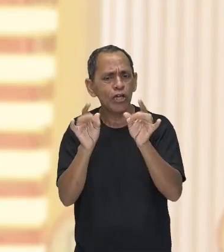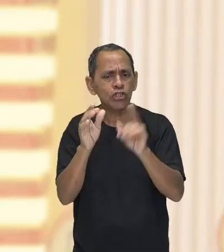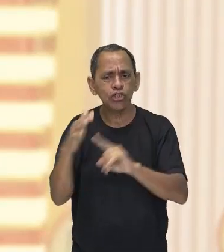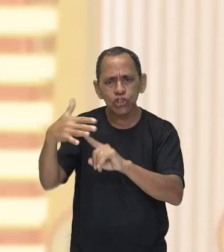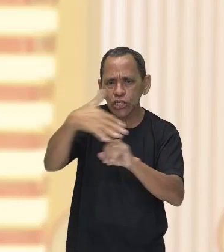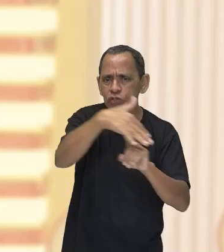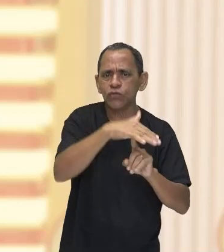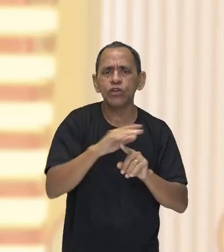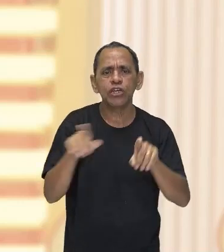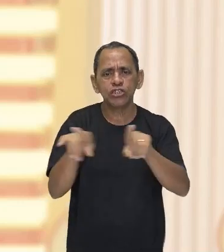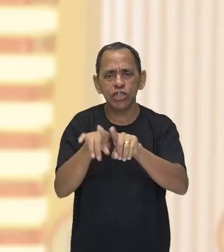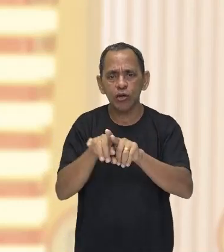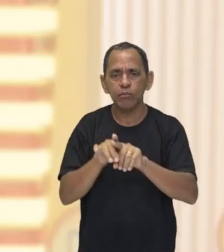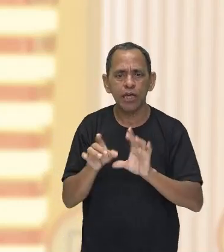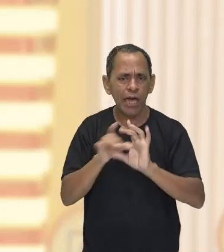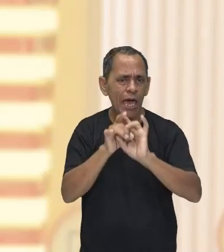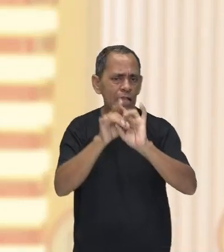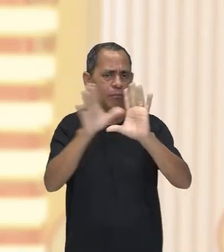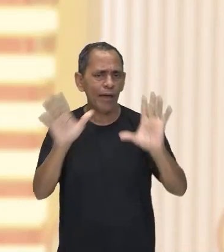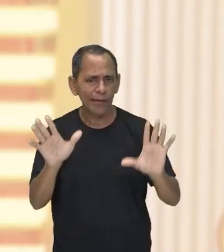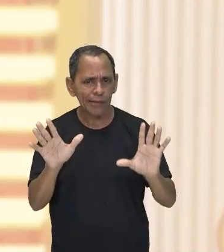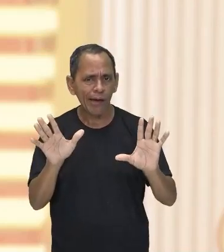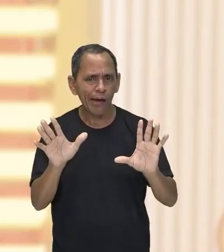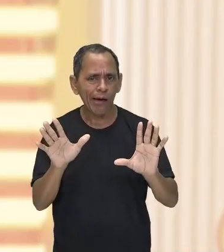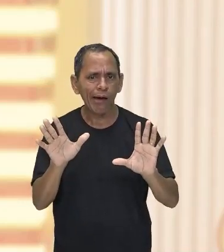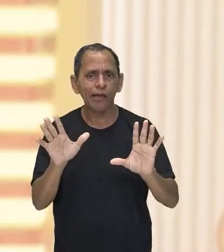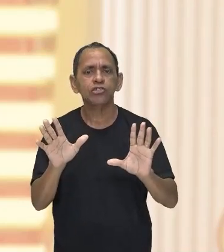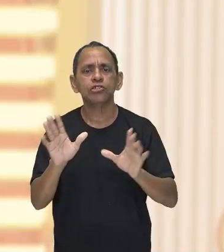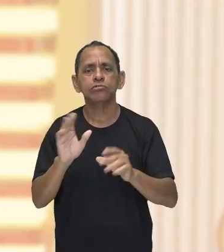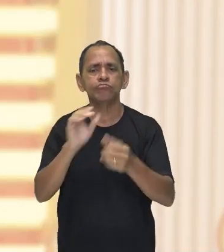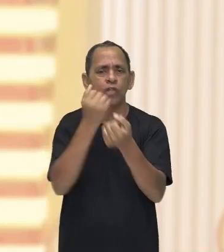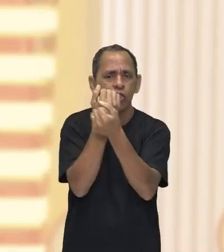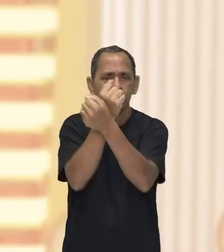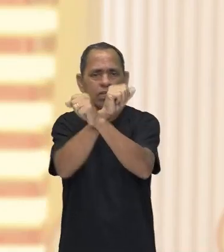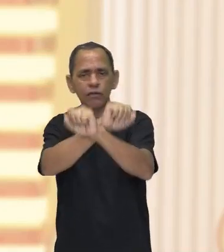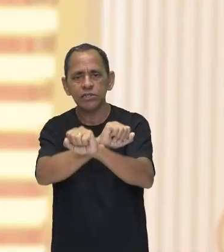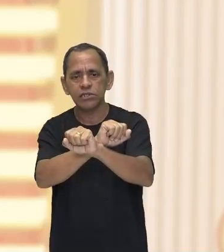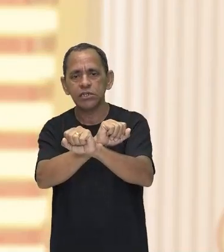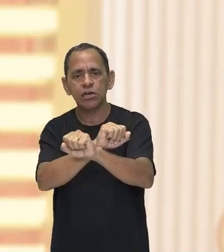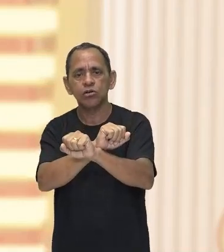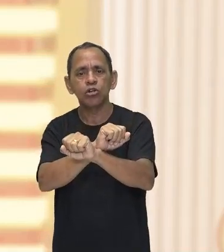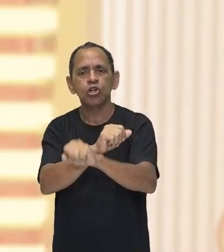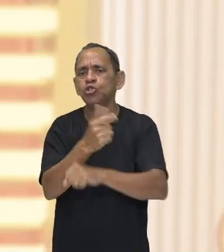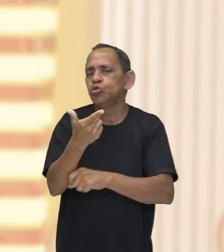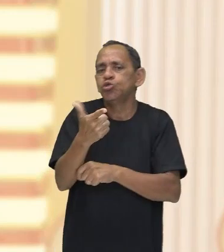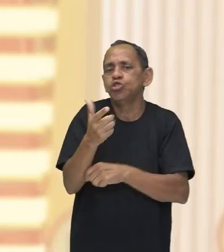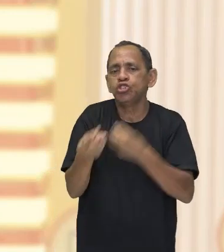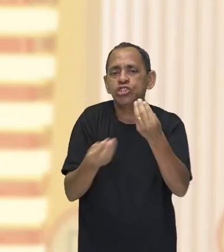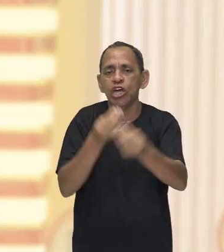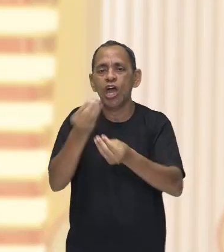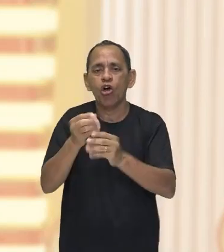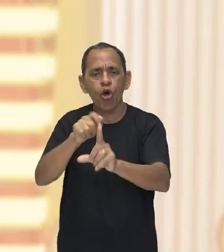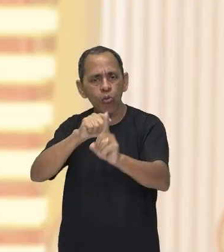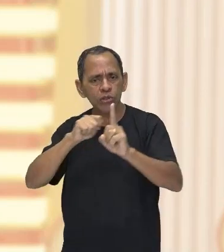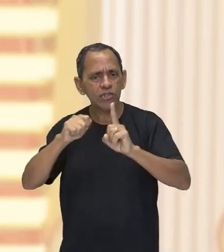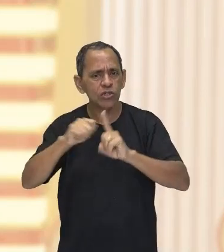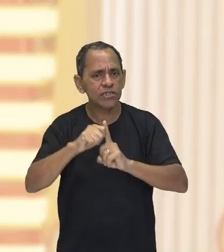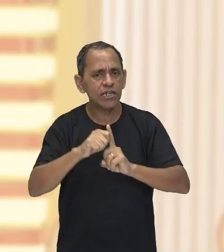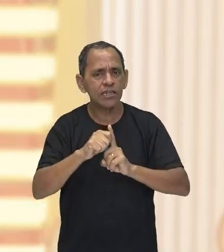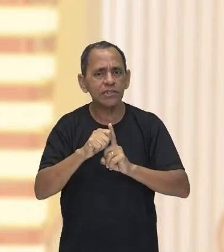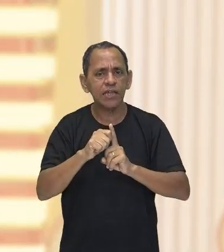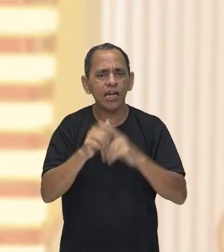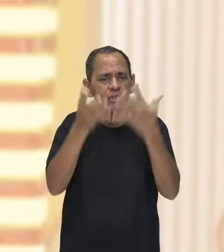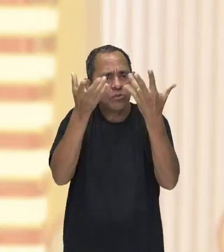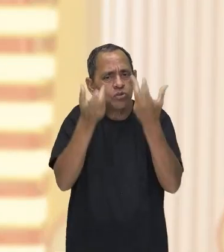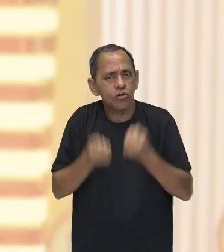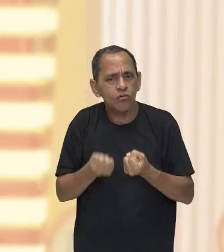a abolição, não é mesmo, da escravidão não deu condições sociais favoráveis para que este